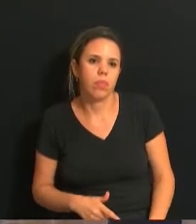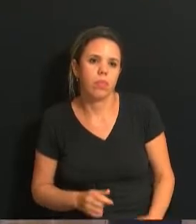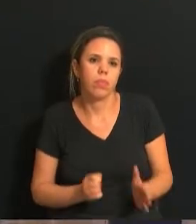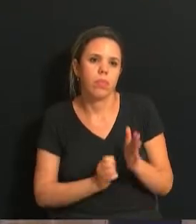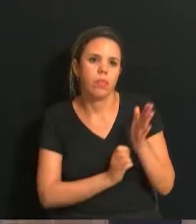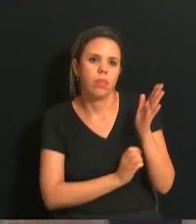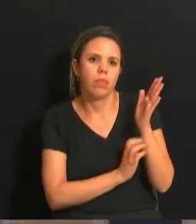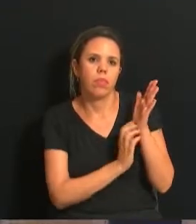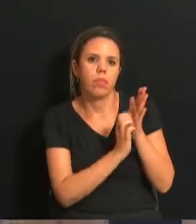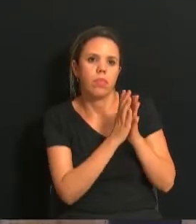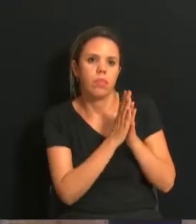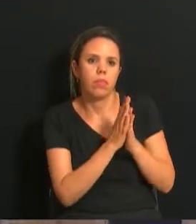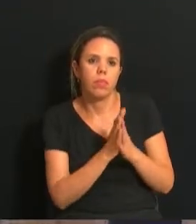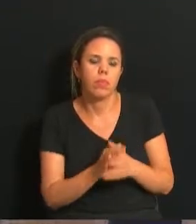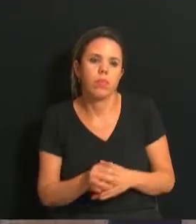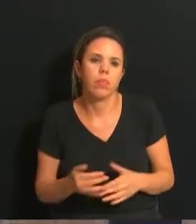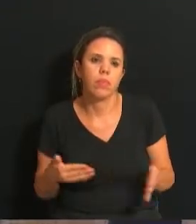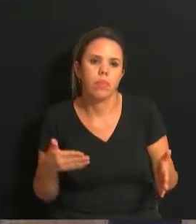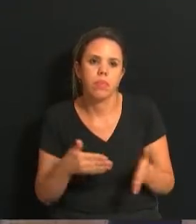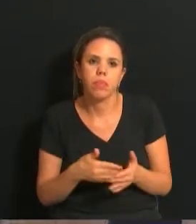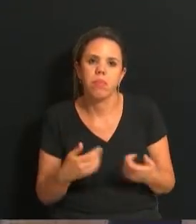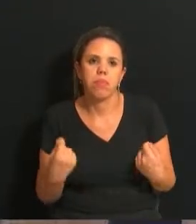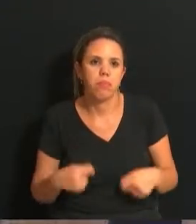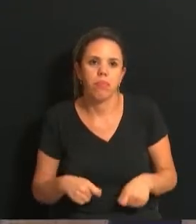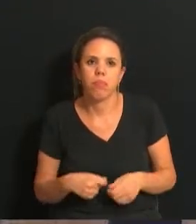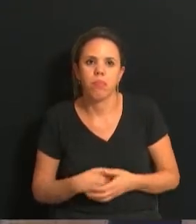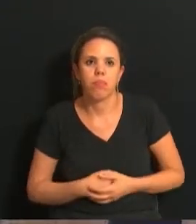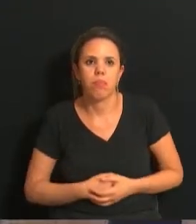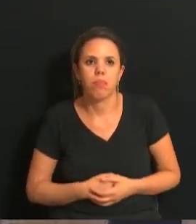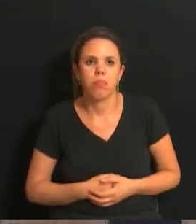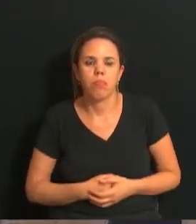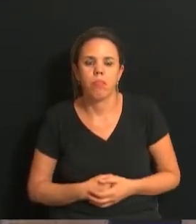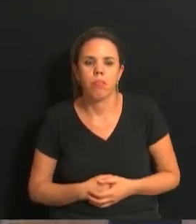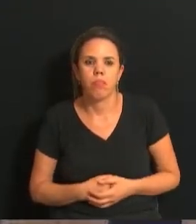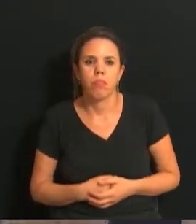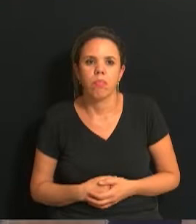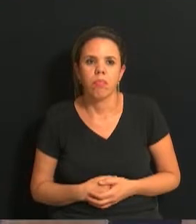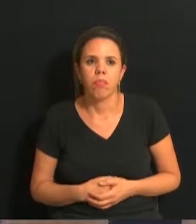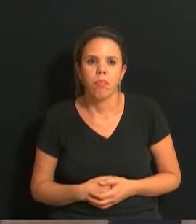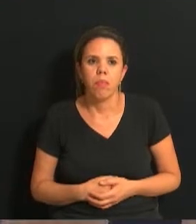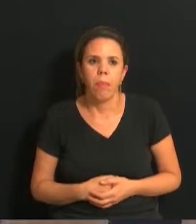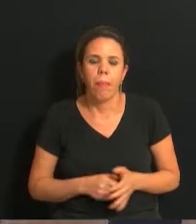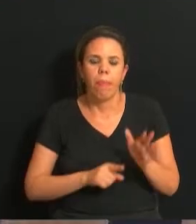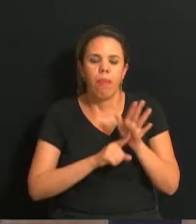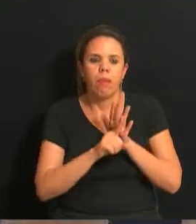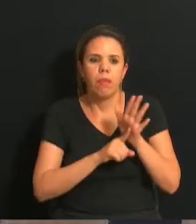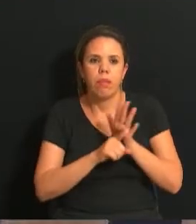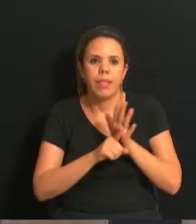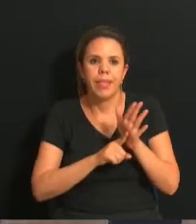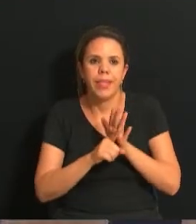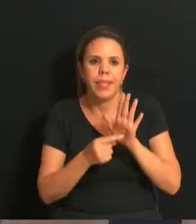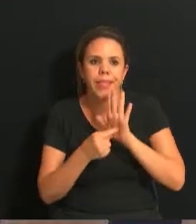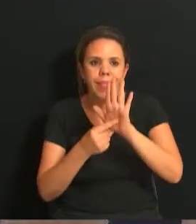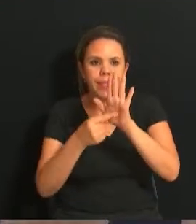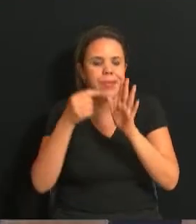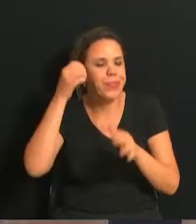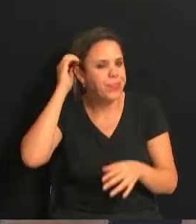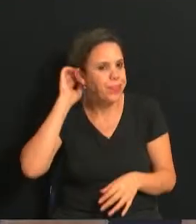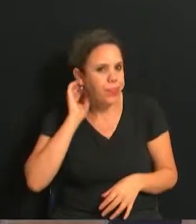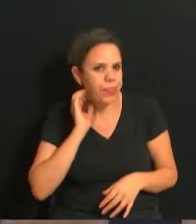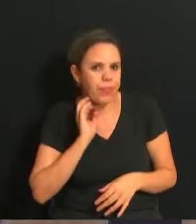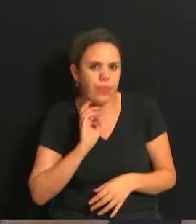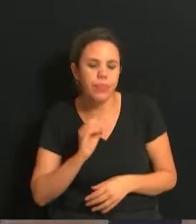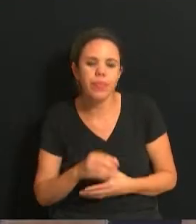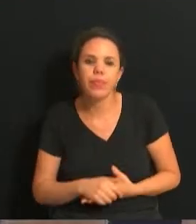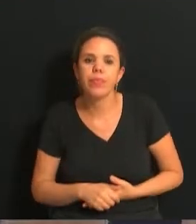um passo a mais, que não necessariamente ajudaria. Para além disso, os dados que foram apresentados, eu quero que já colocar